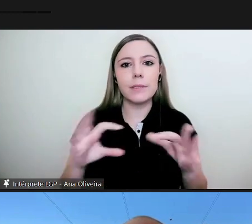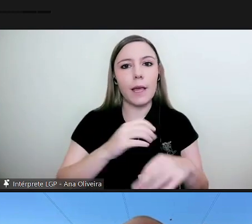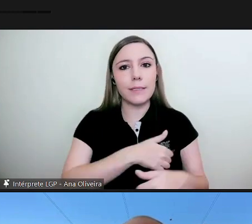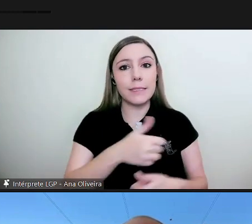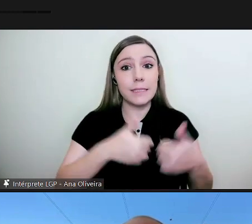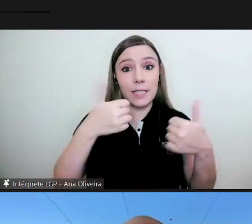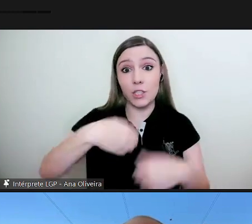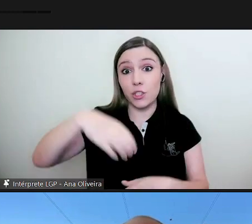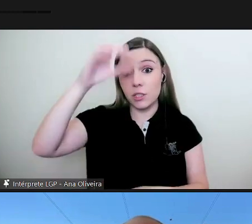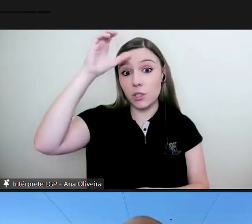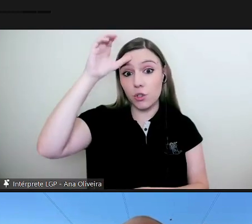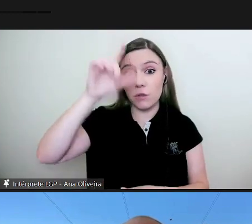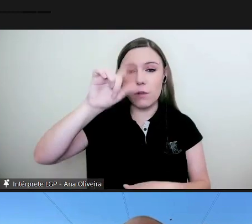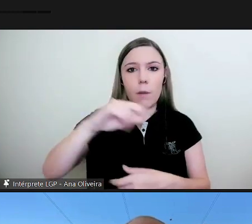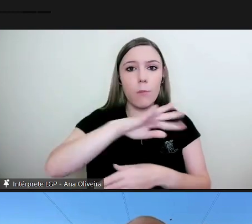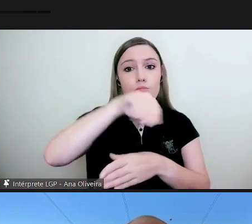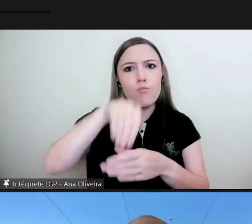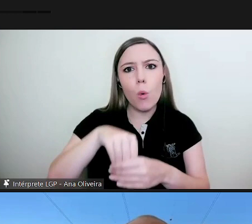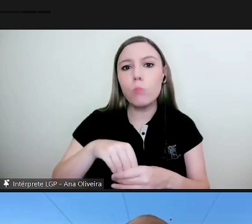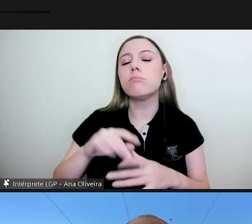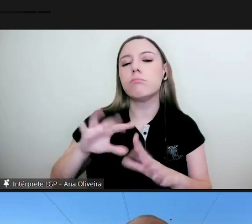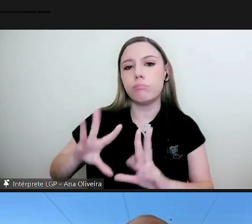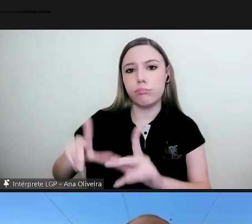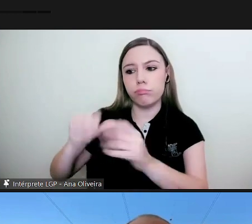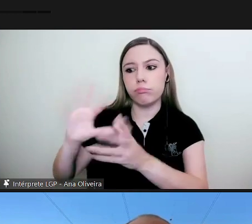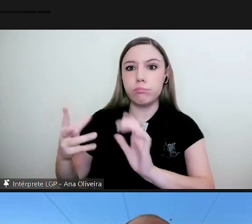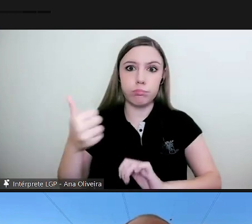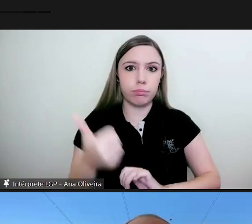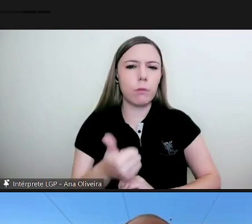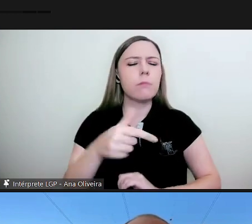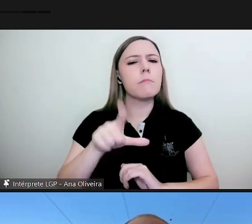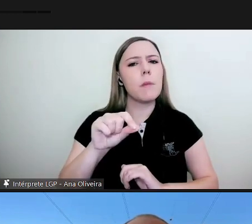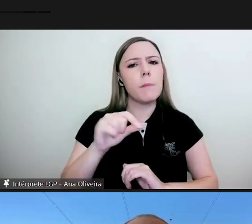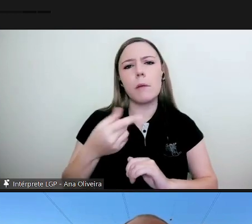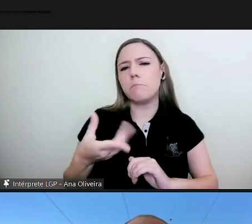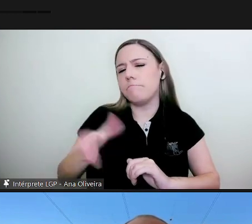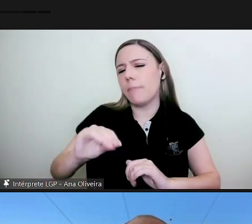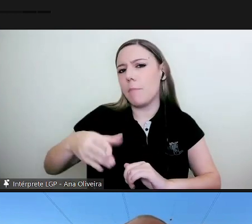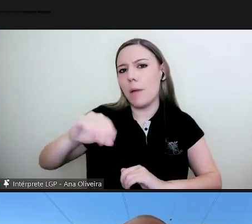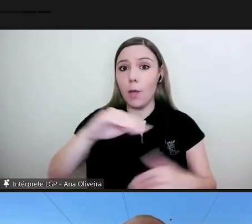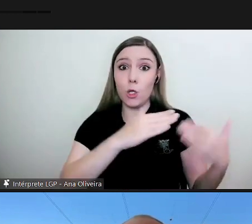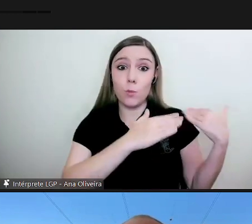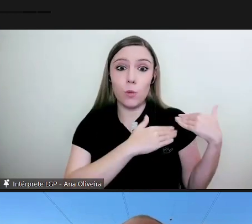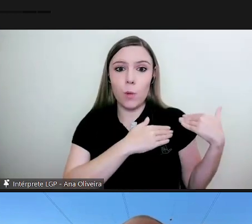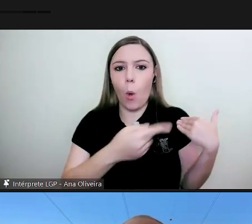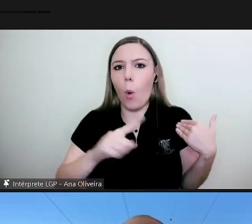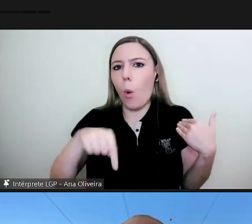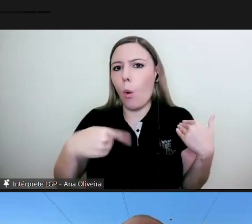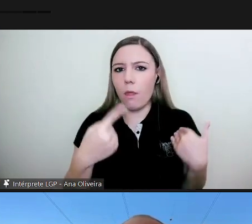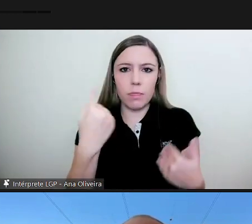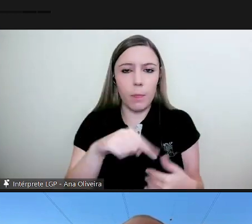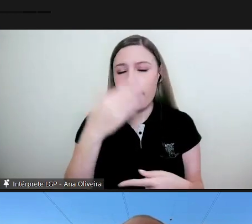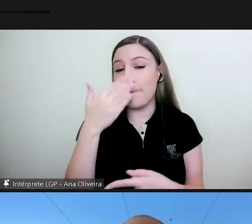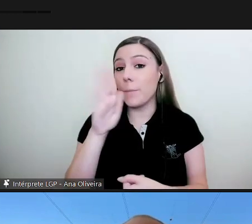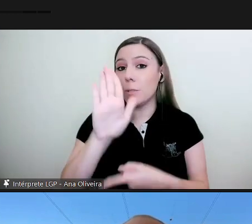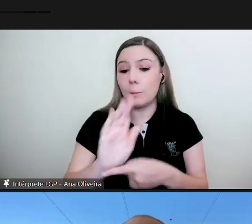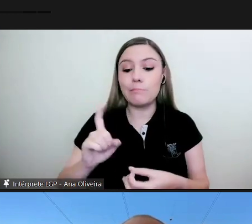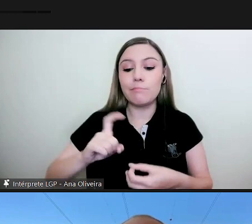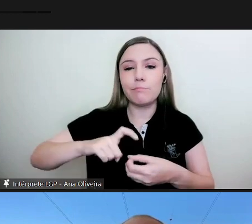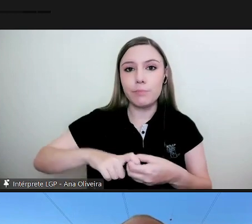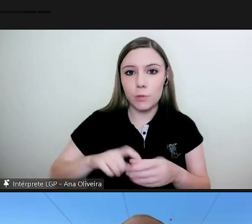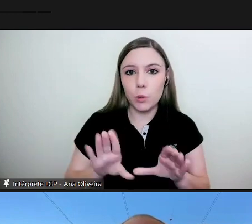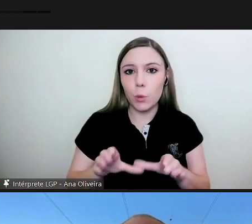está também, obviamente, o desenvolvimento sustentável, para além de outras responsabilidades que assume, como, por exemplo, ser membro do Conselho